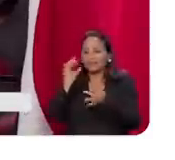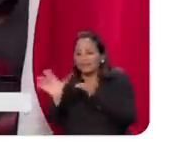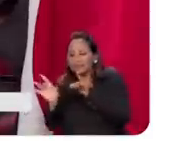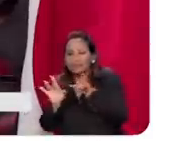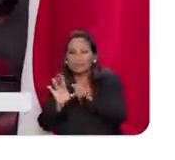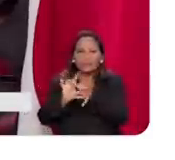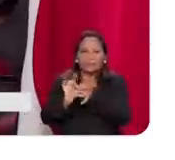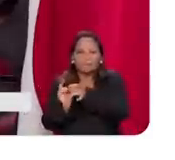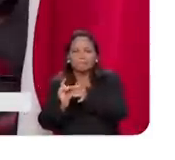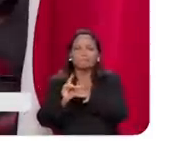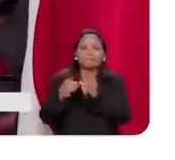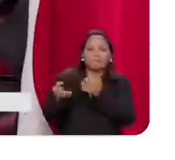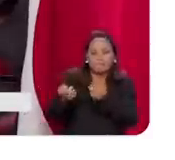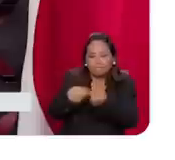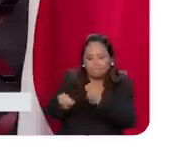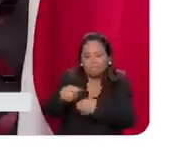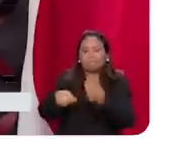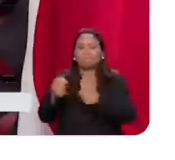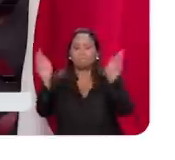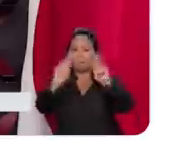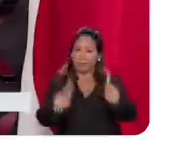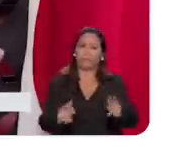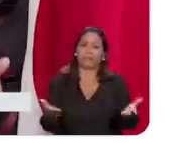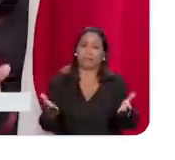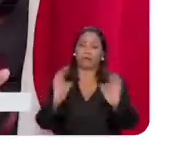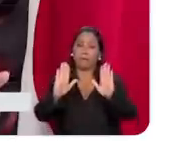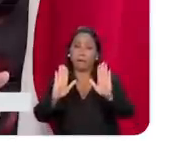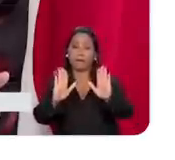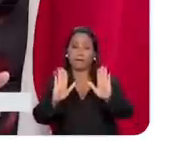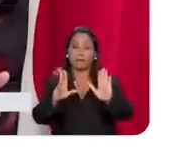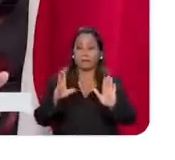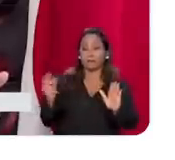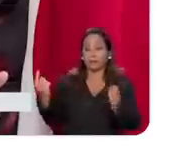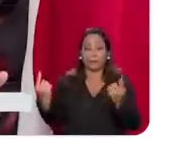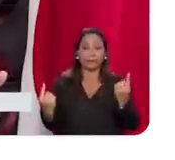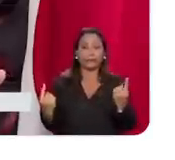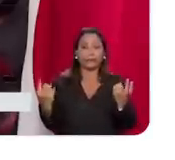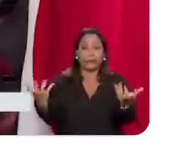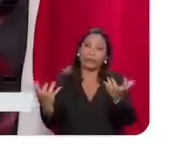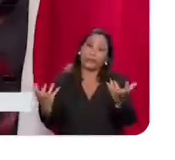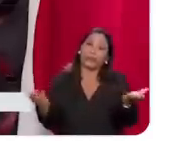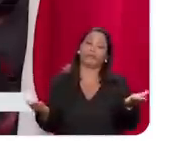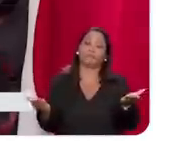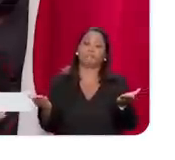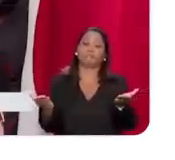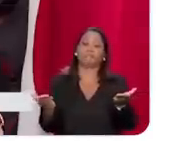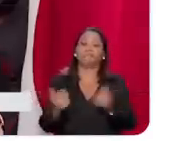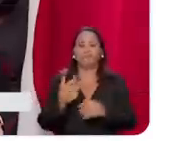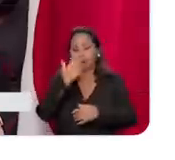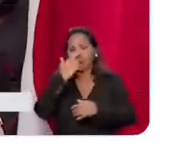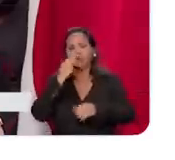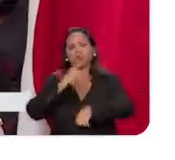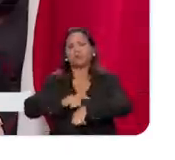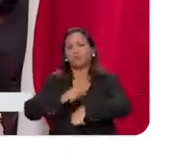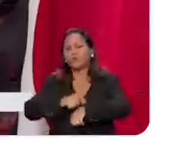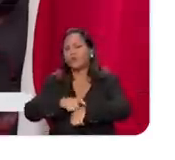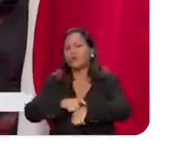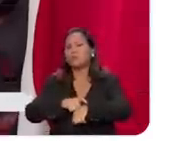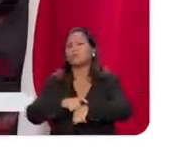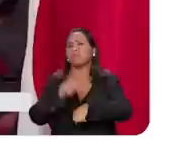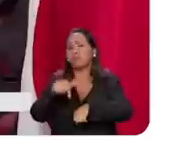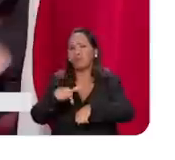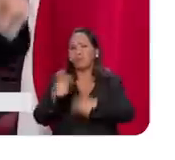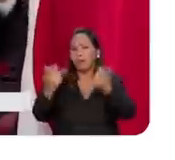bom é a China com a sua ditadura bom é a Rússia também né que você não pode escrever um ali por exemplo contra